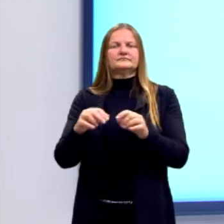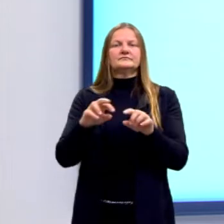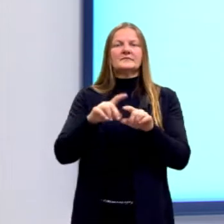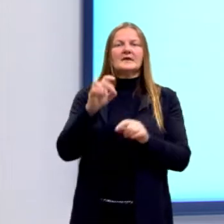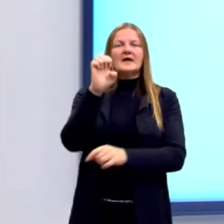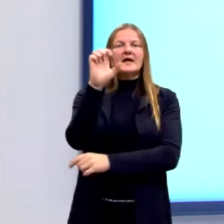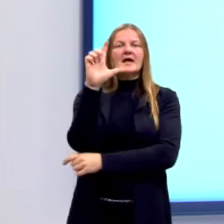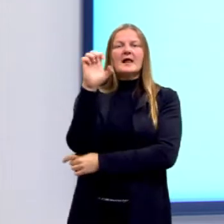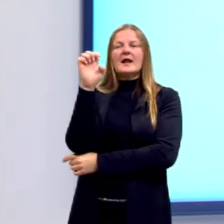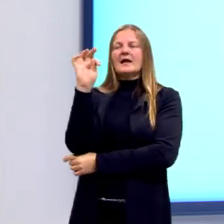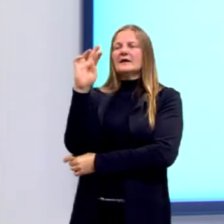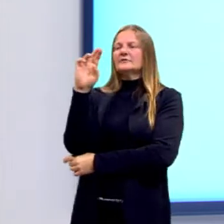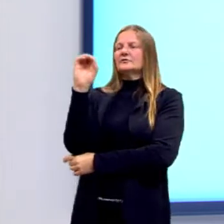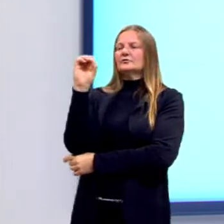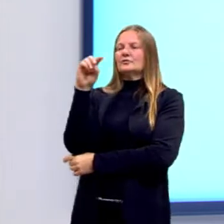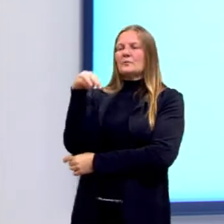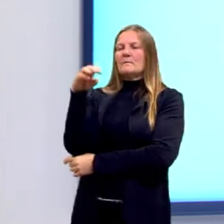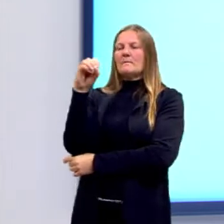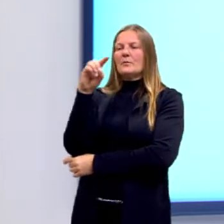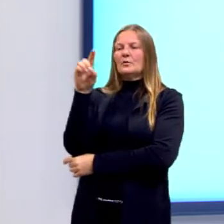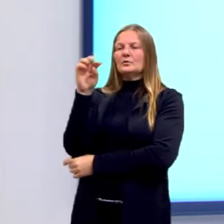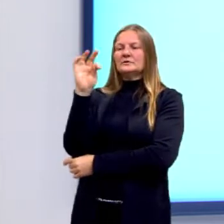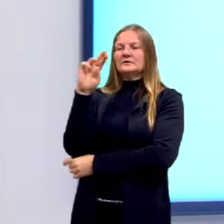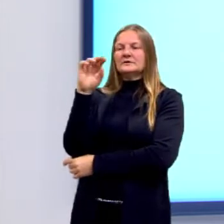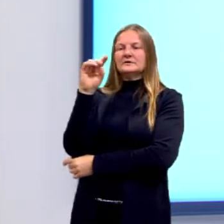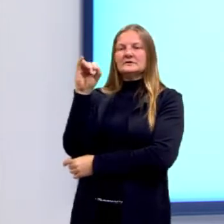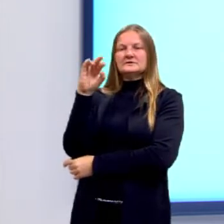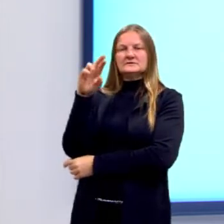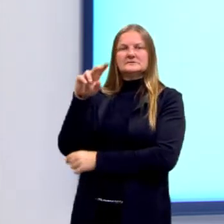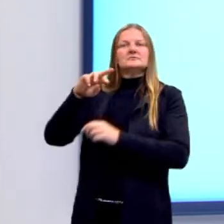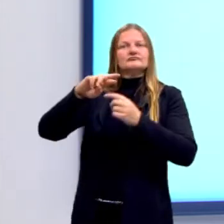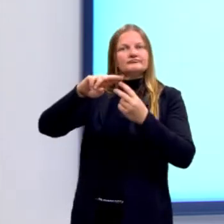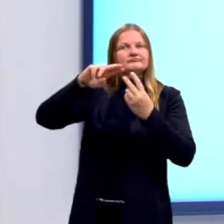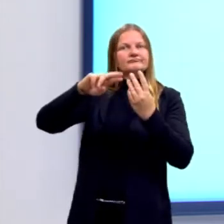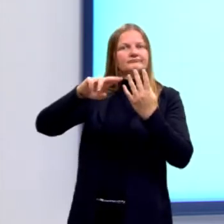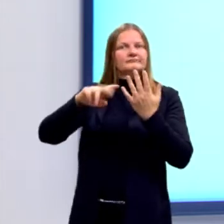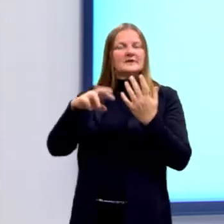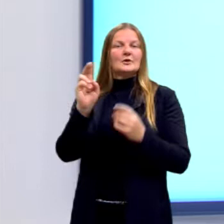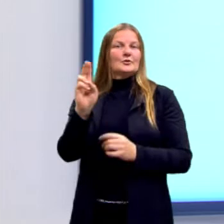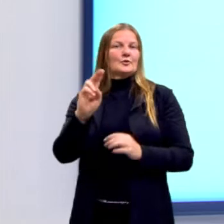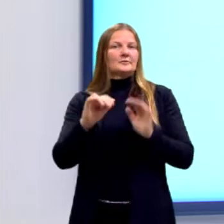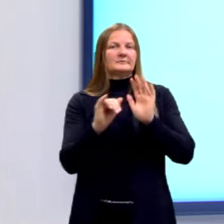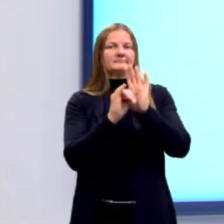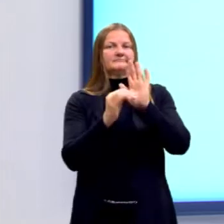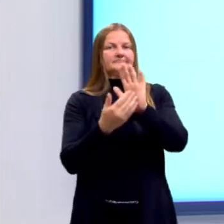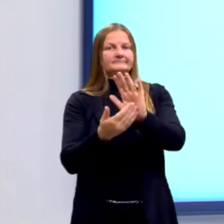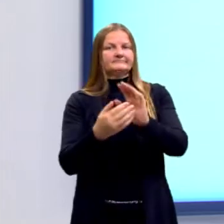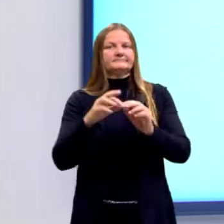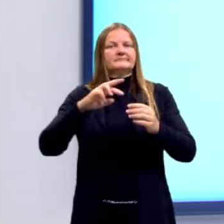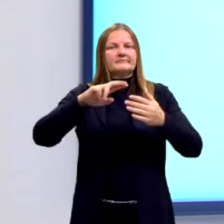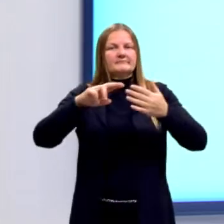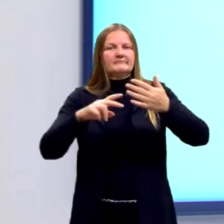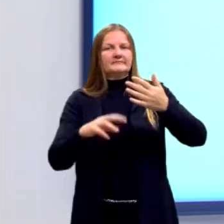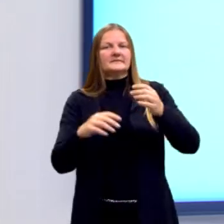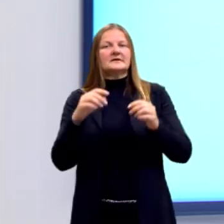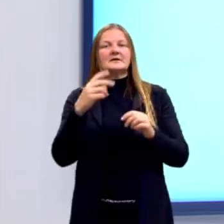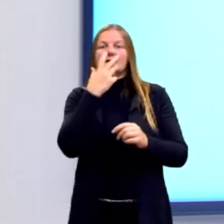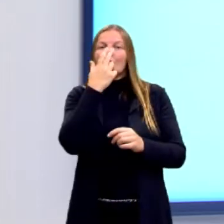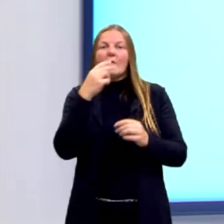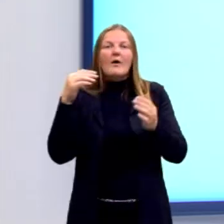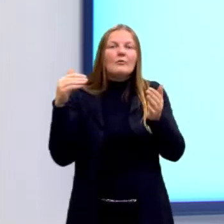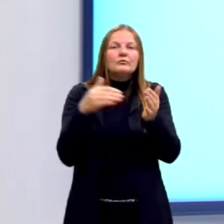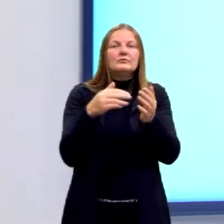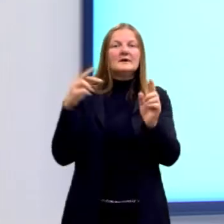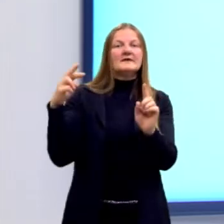mas aos poucos a gente vai entender melhor né É quando que aparece determinado o nome mas